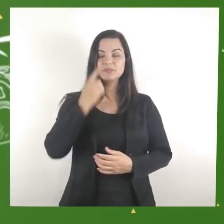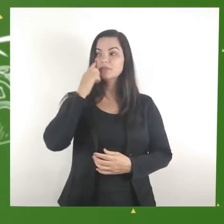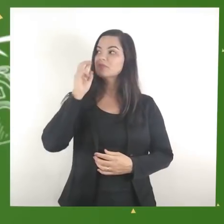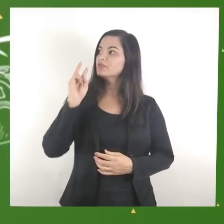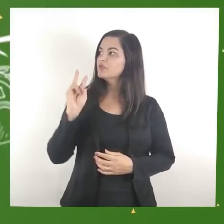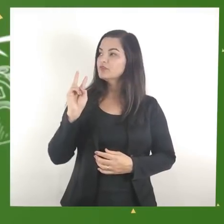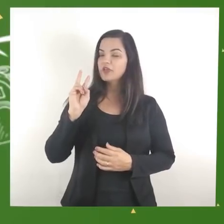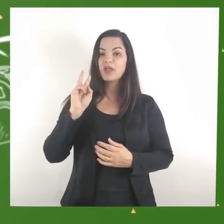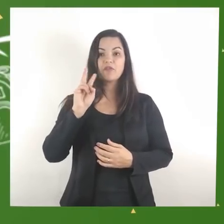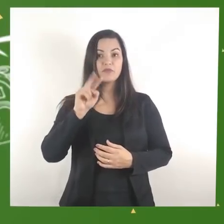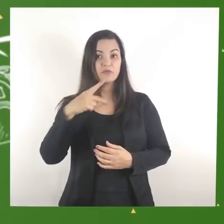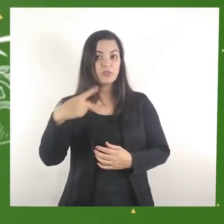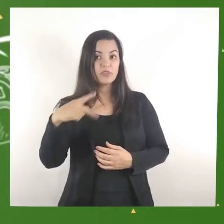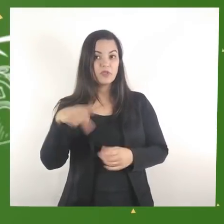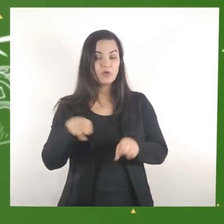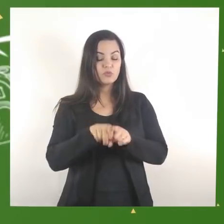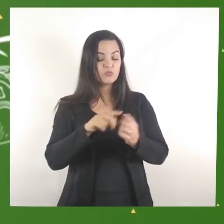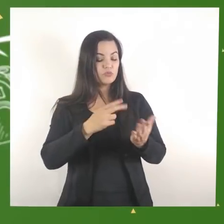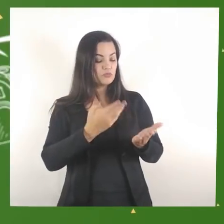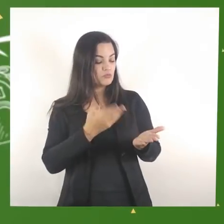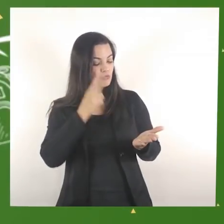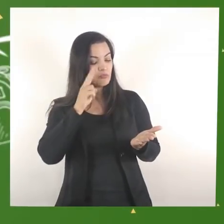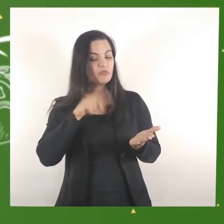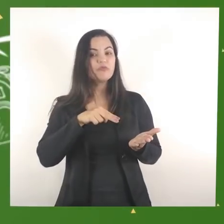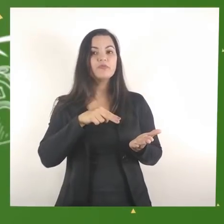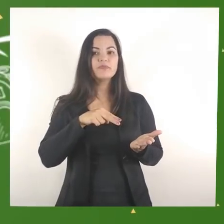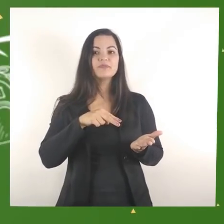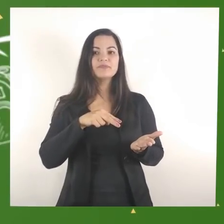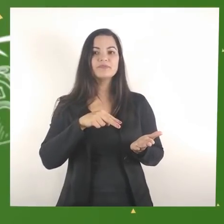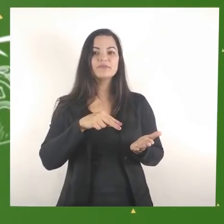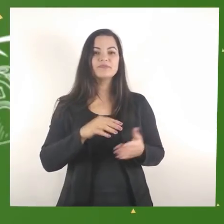Acompanhe aí no mapa de vocês.